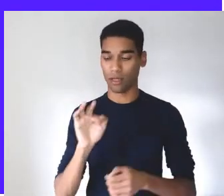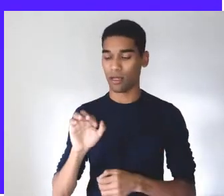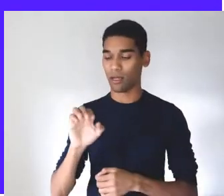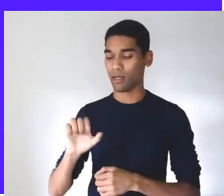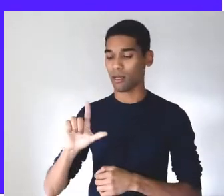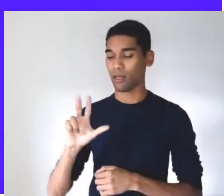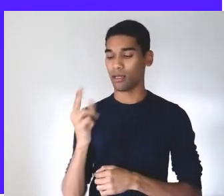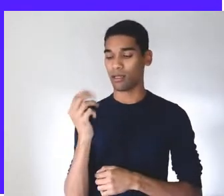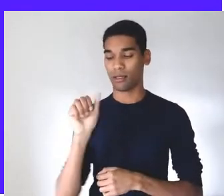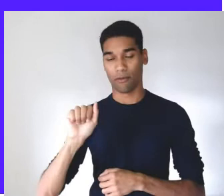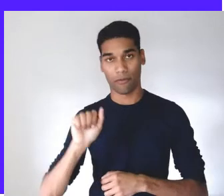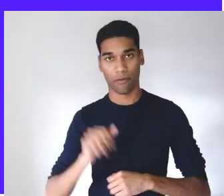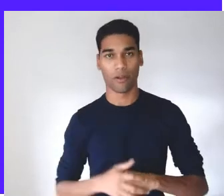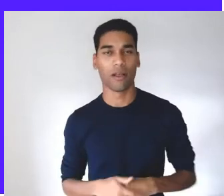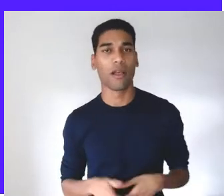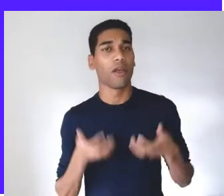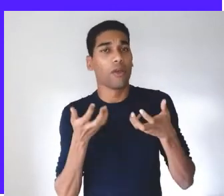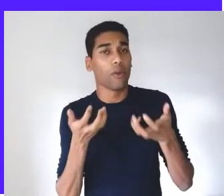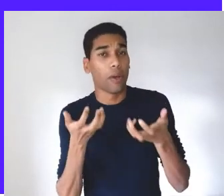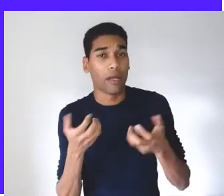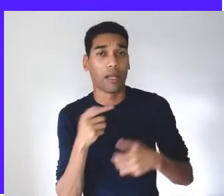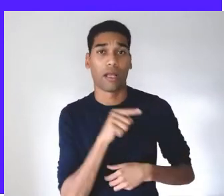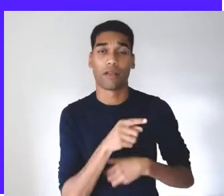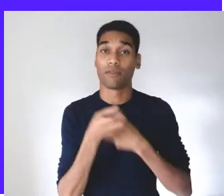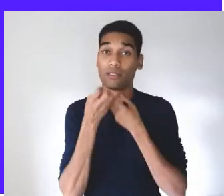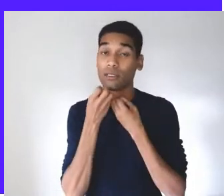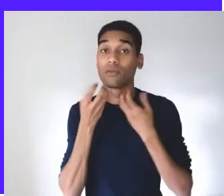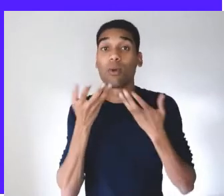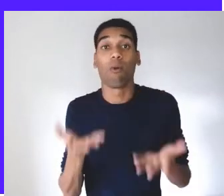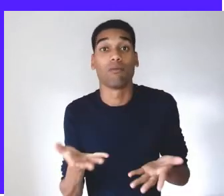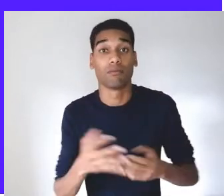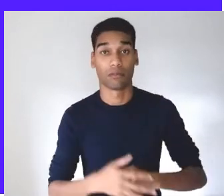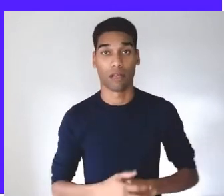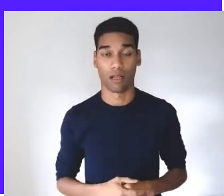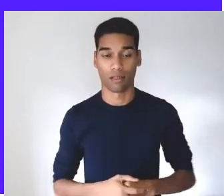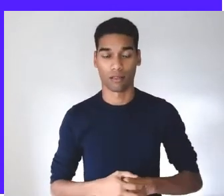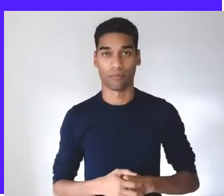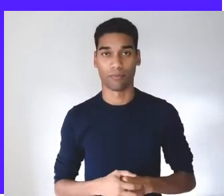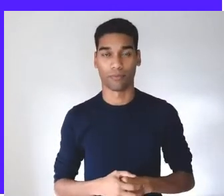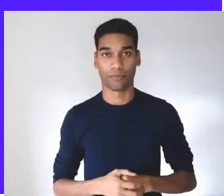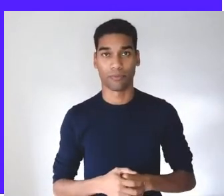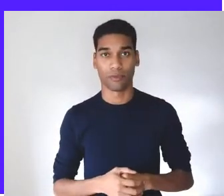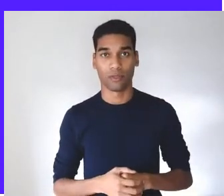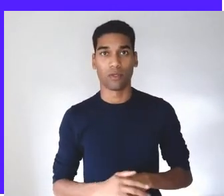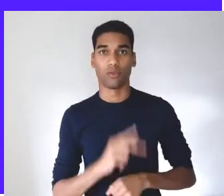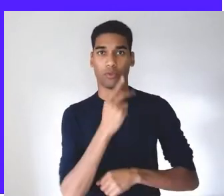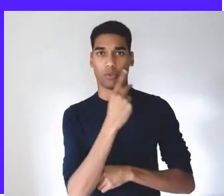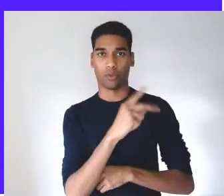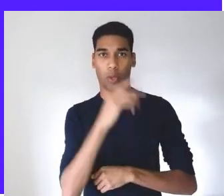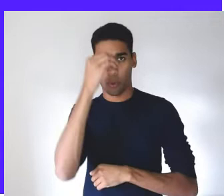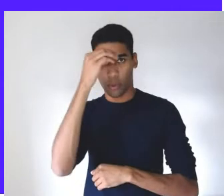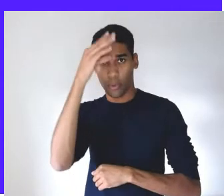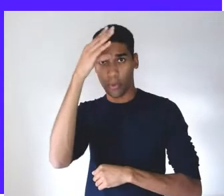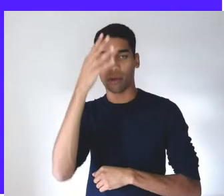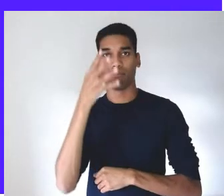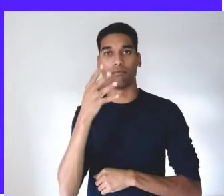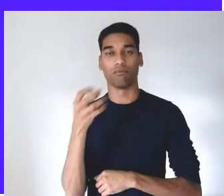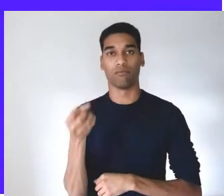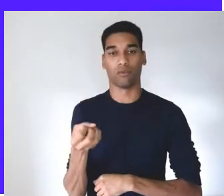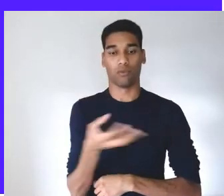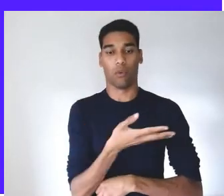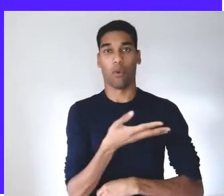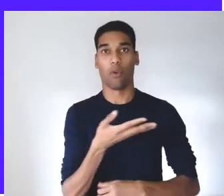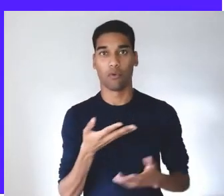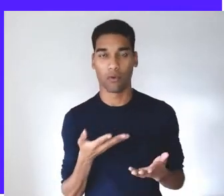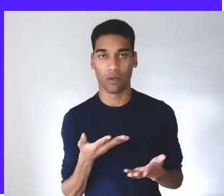Então, eu queria que você contasse um pouco, assim, o que você, a partir desse conhecimento novo, né, que você teve e tal, o que você acha